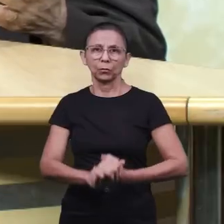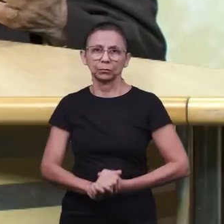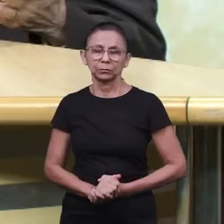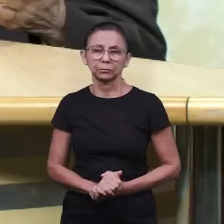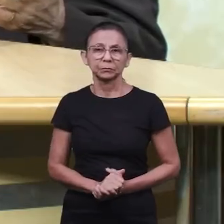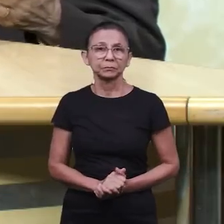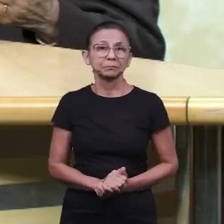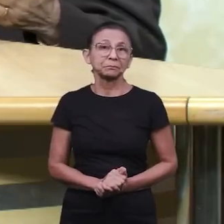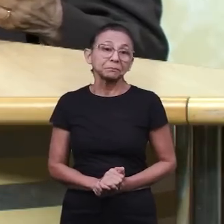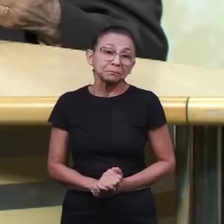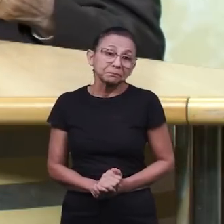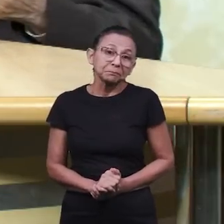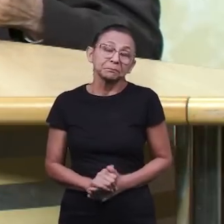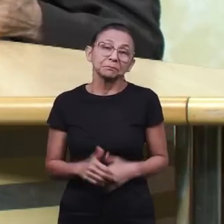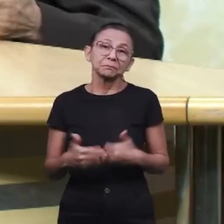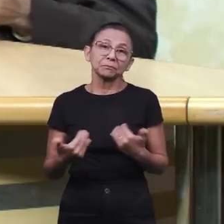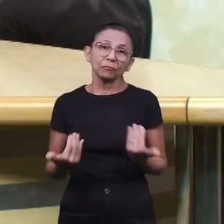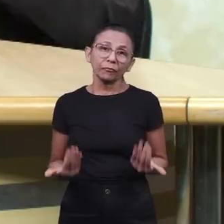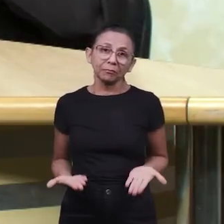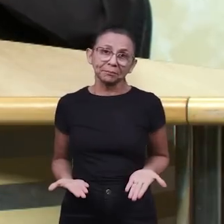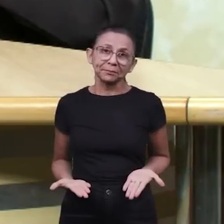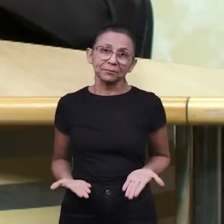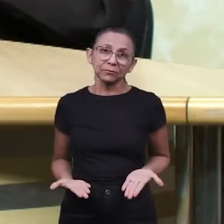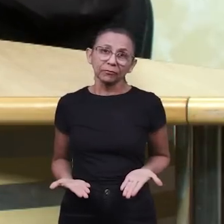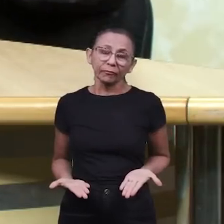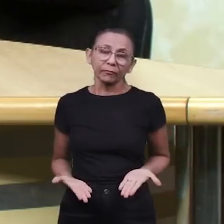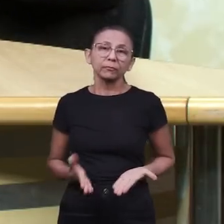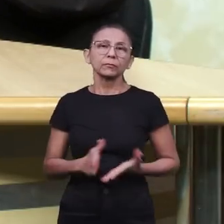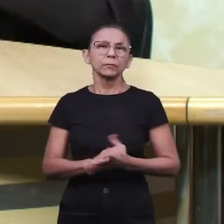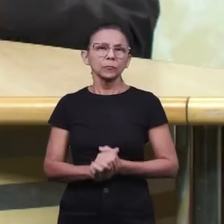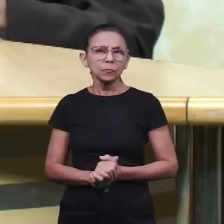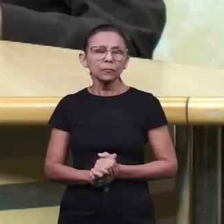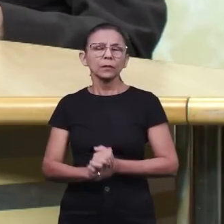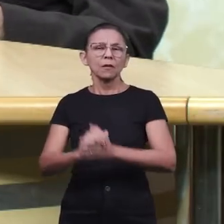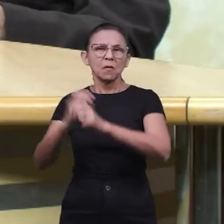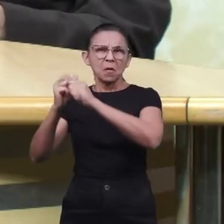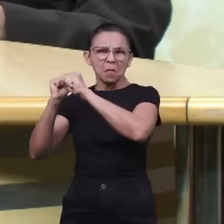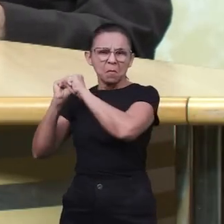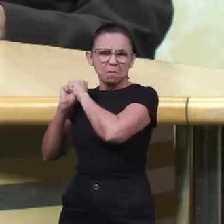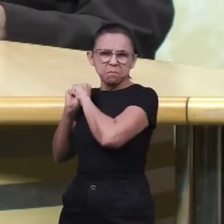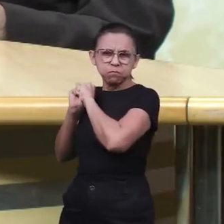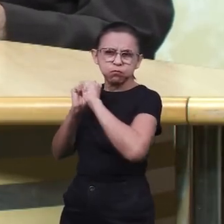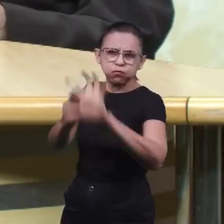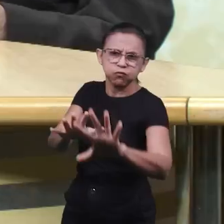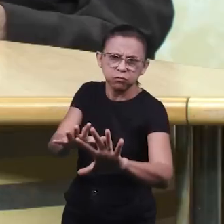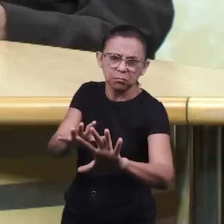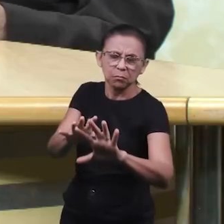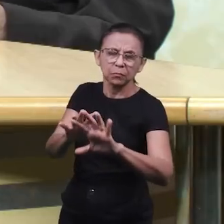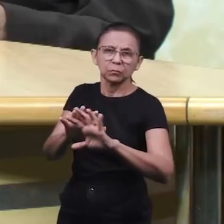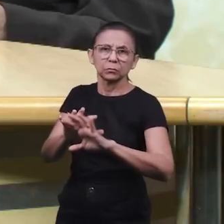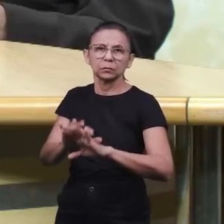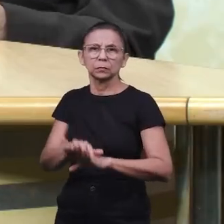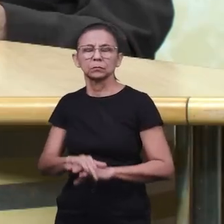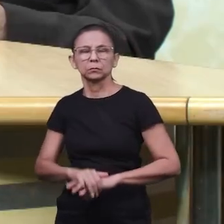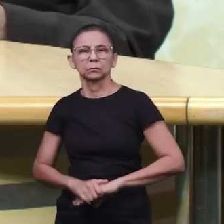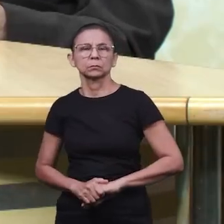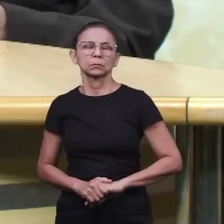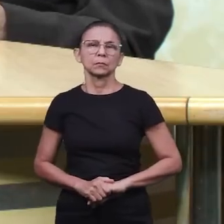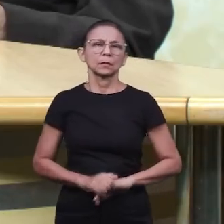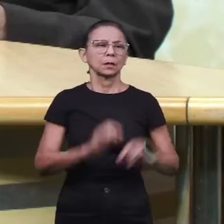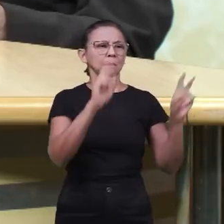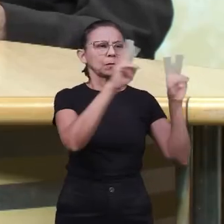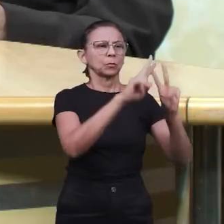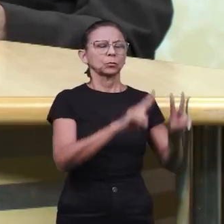chamas, morreram. E quando Nabucodonosor e seus grandes olharam para a fornalha, em vez dos 3, tinha 4,